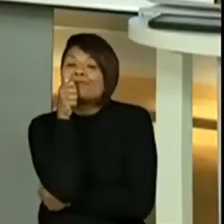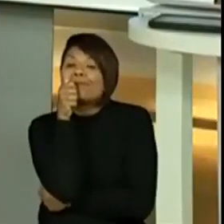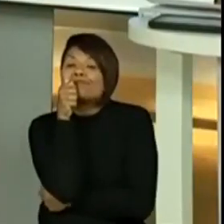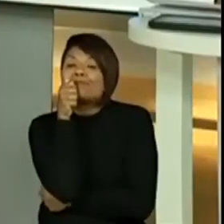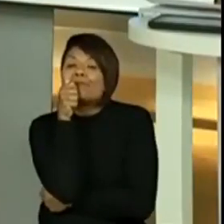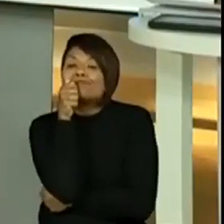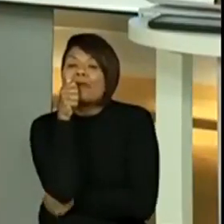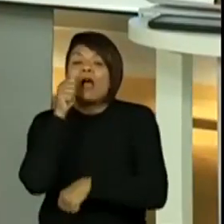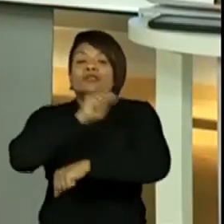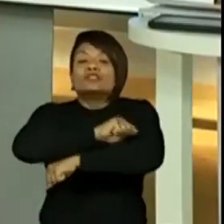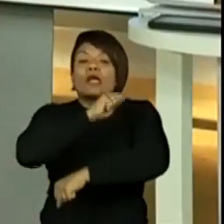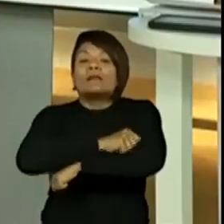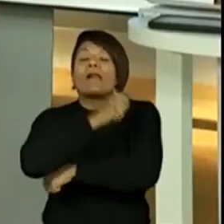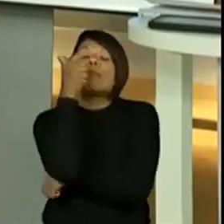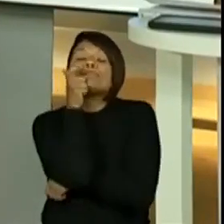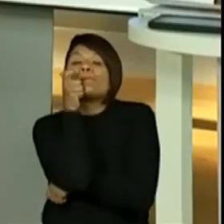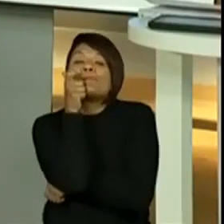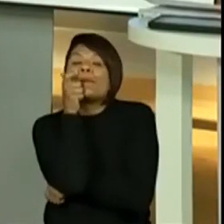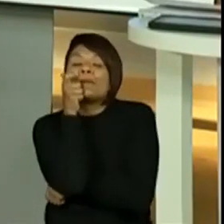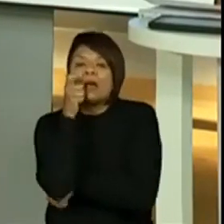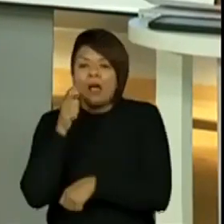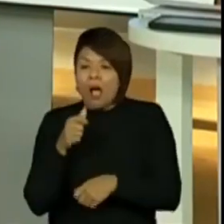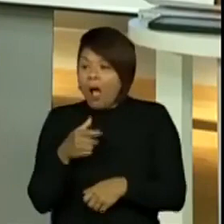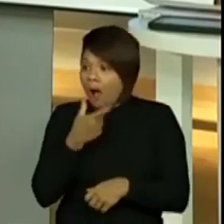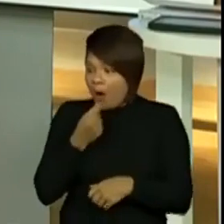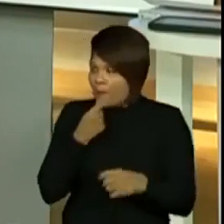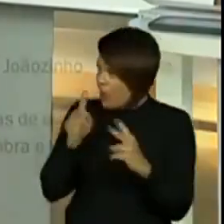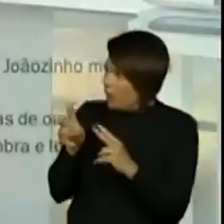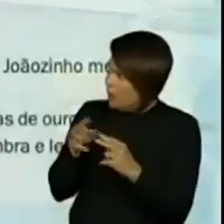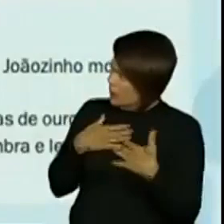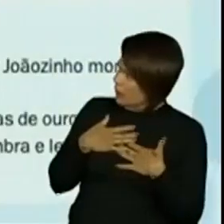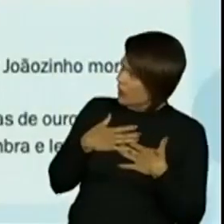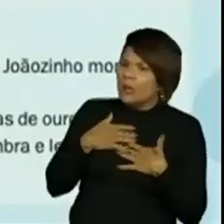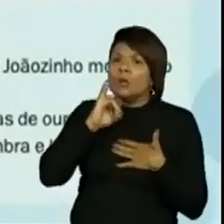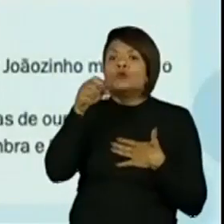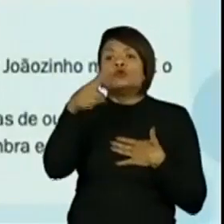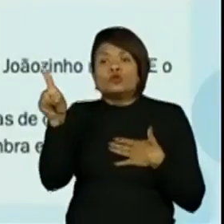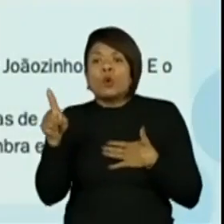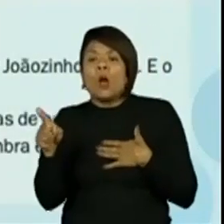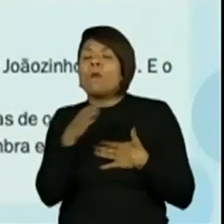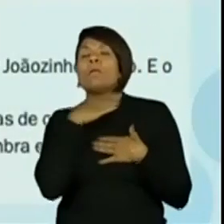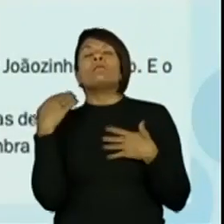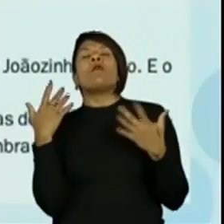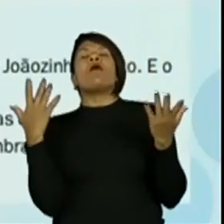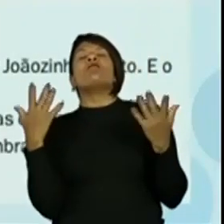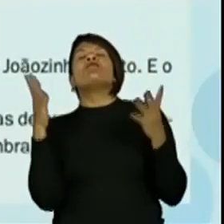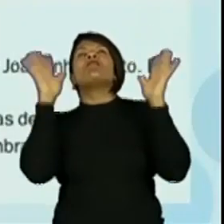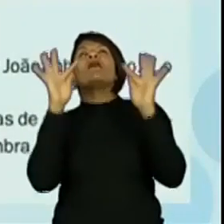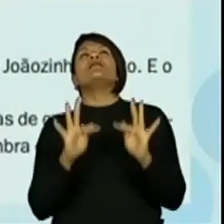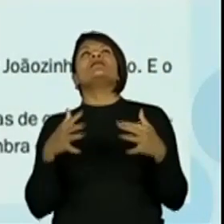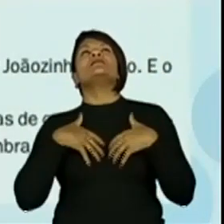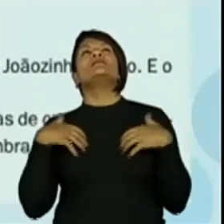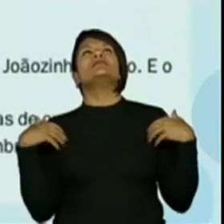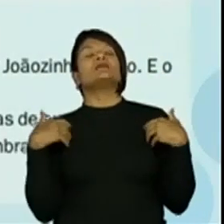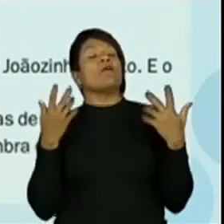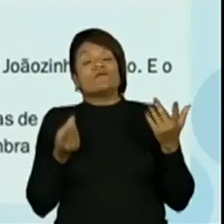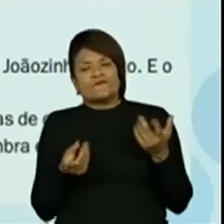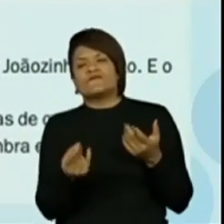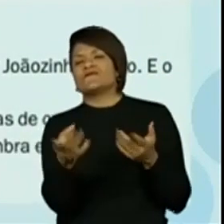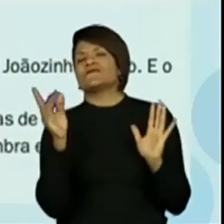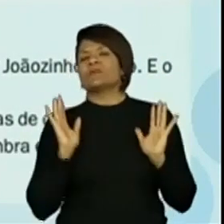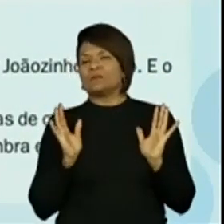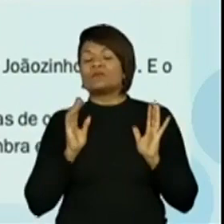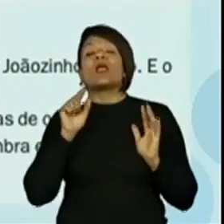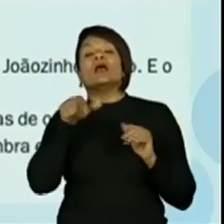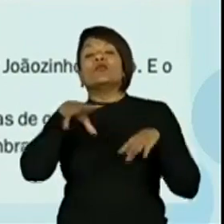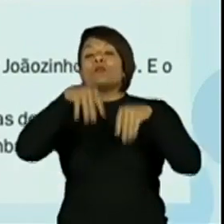rico, rico com aquelas moedas de ouro e morou feliz naquele palácio. Até que um dia,